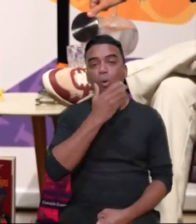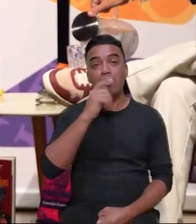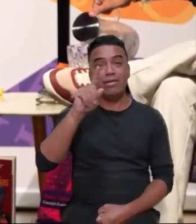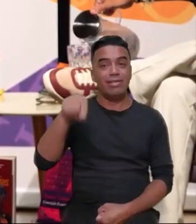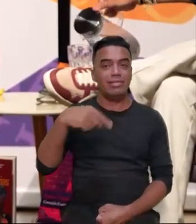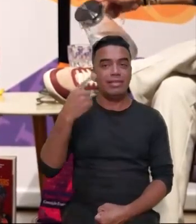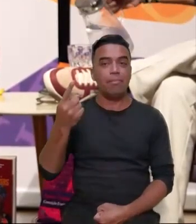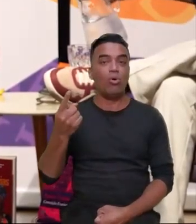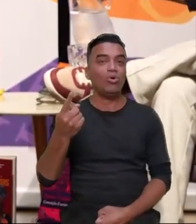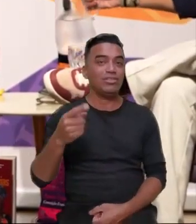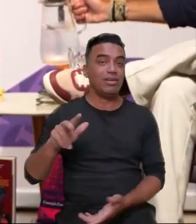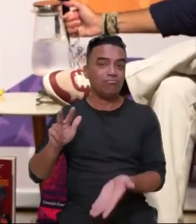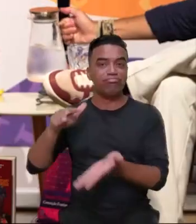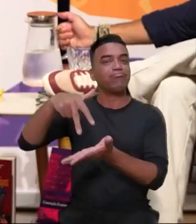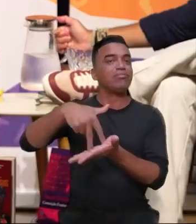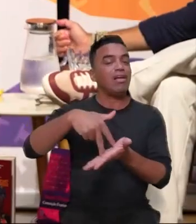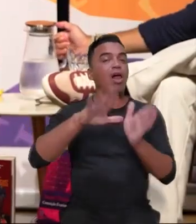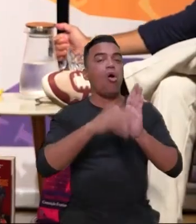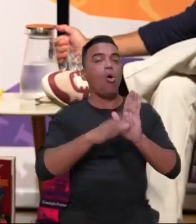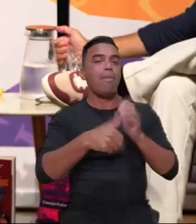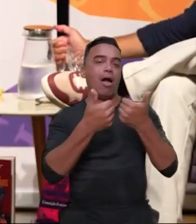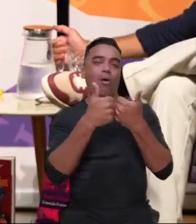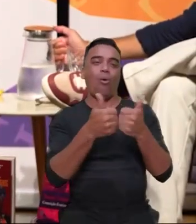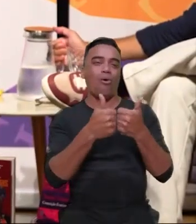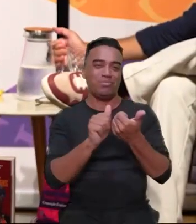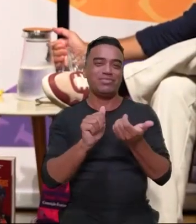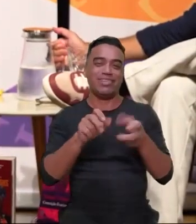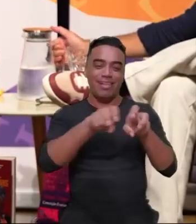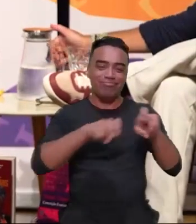logo depois, ele ia levantar e fazer um assalto no ônibus.